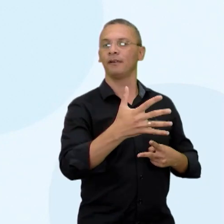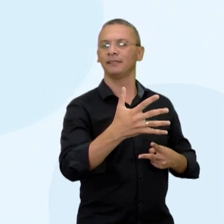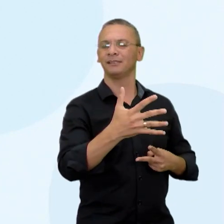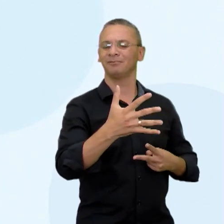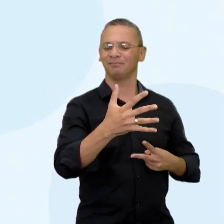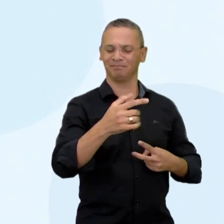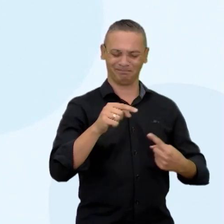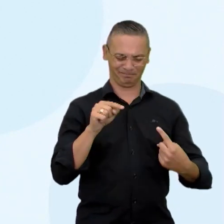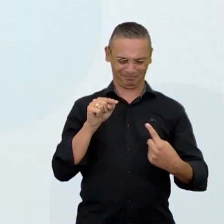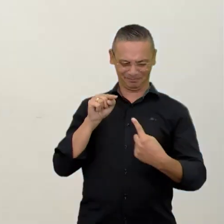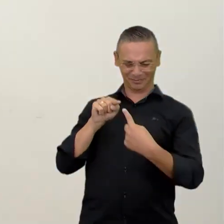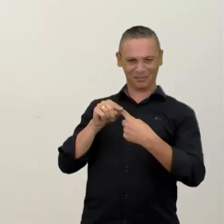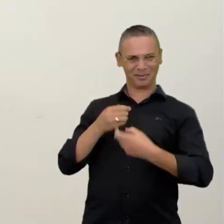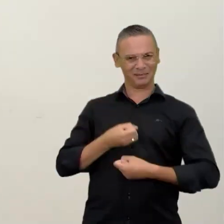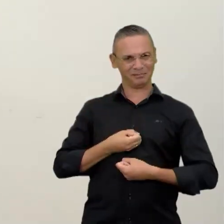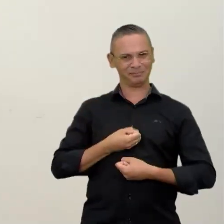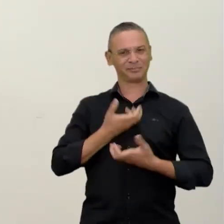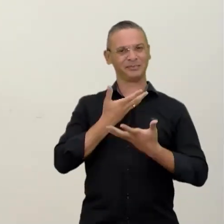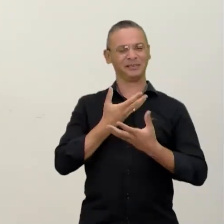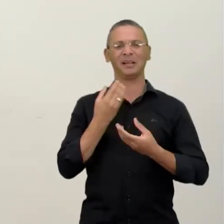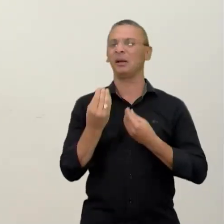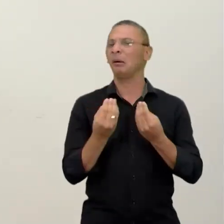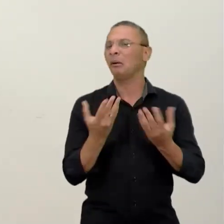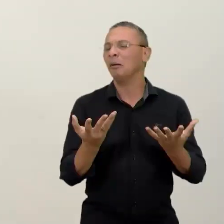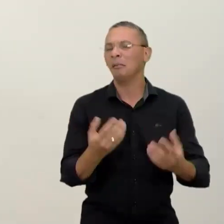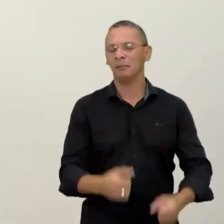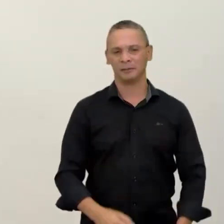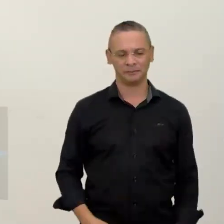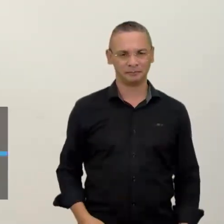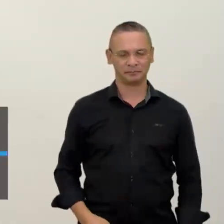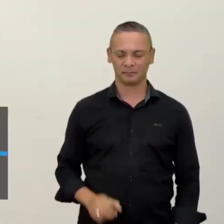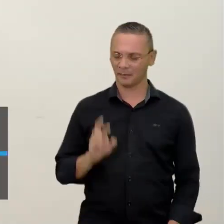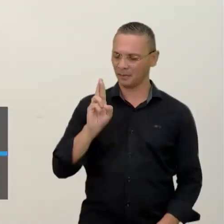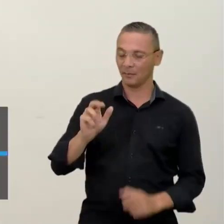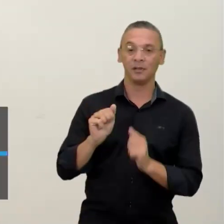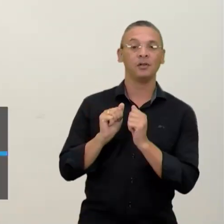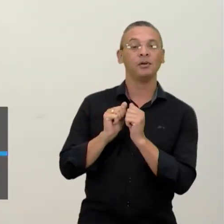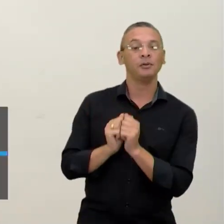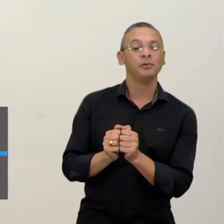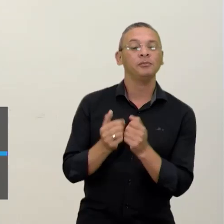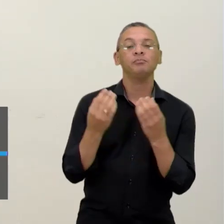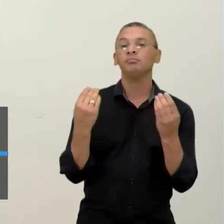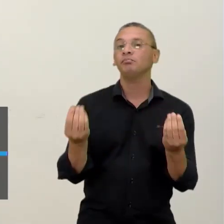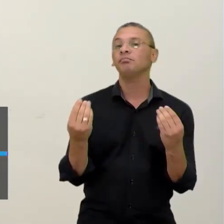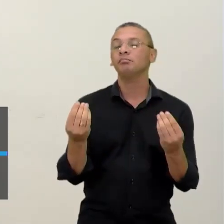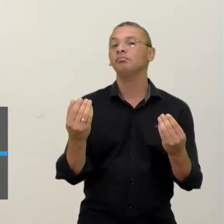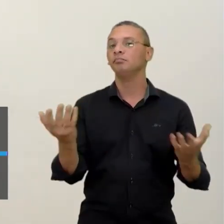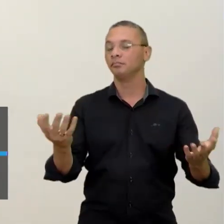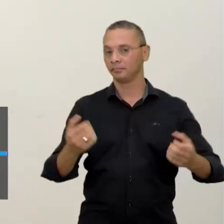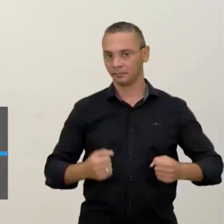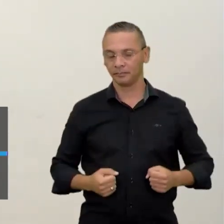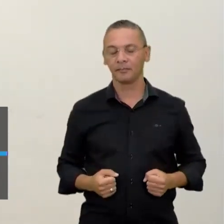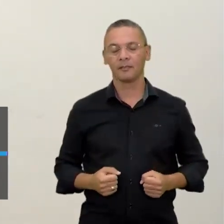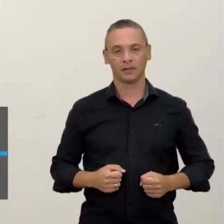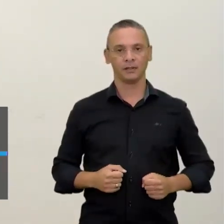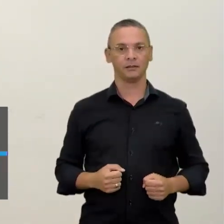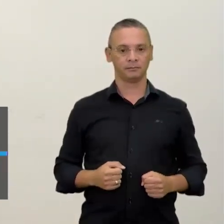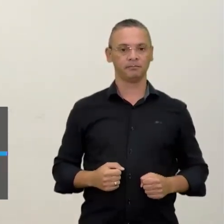poesia? A gente vai responder essa pergunta juntos, olha só. Como definir tradição e inovação na poesia?